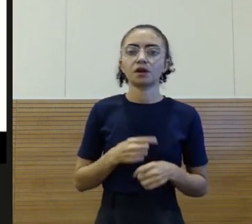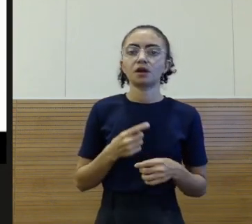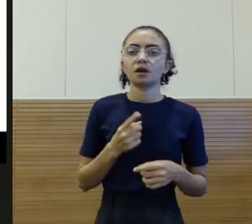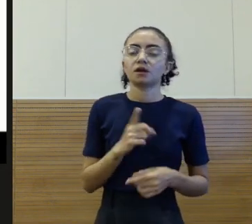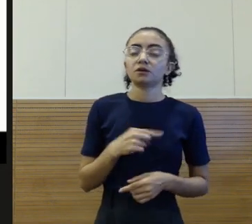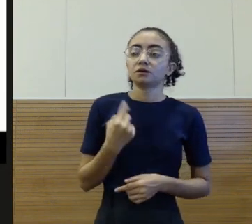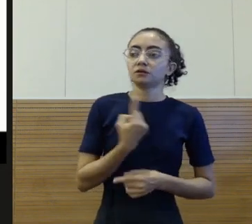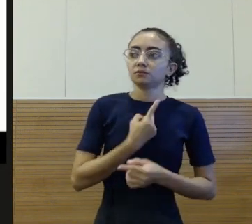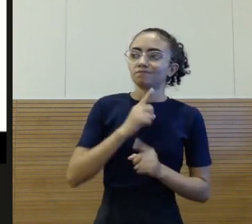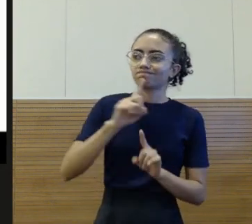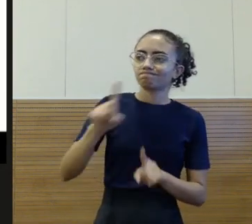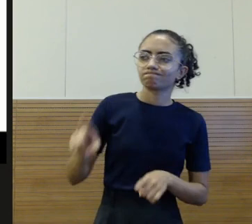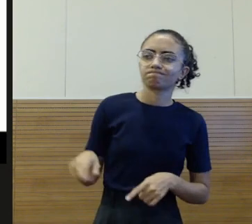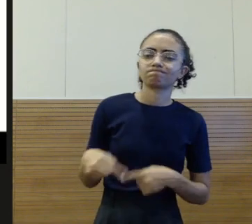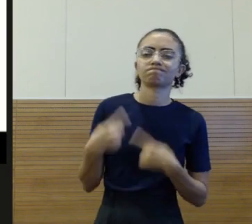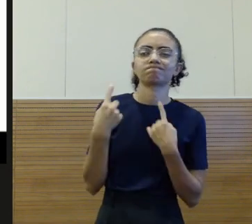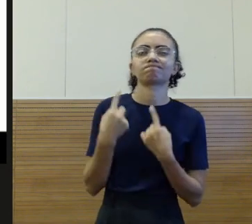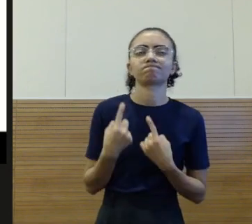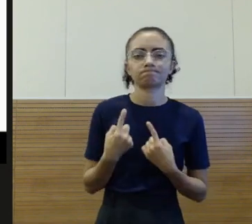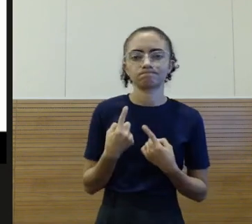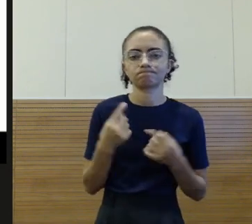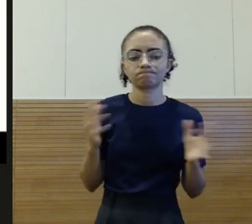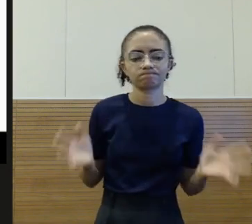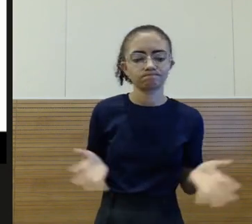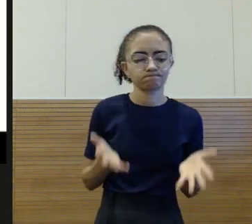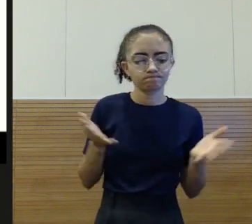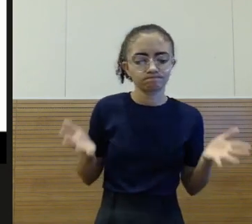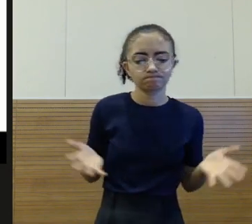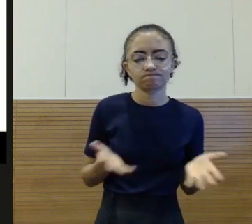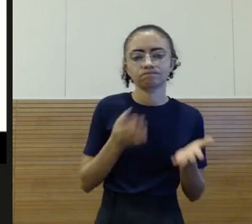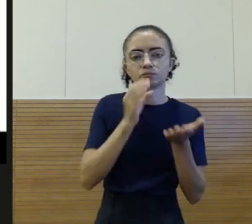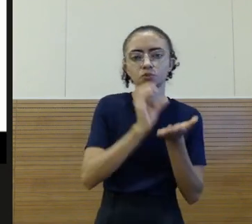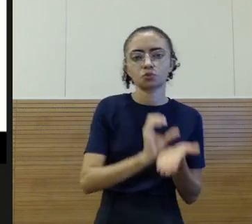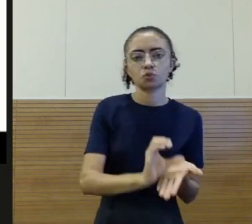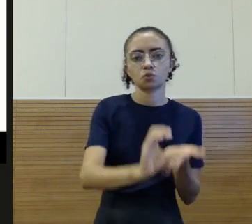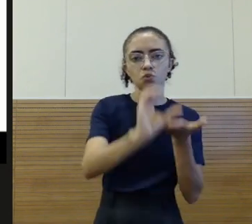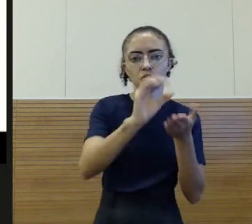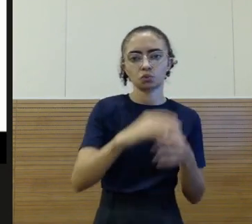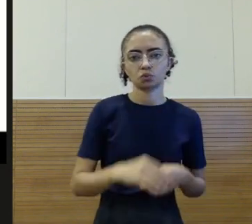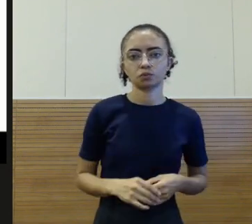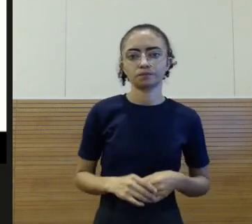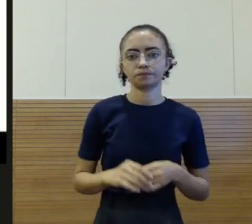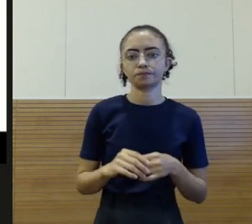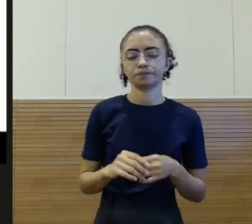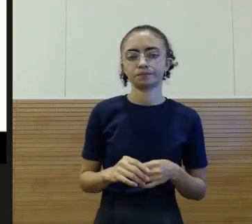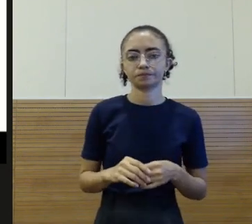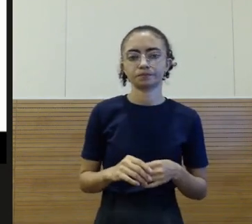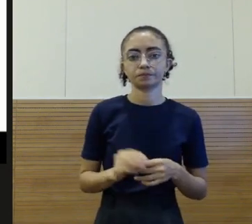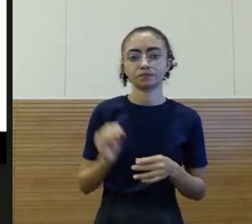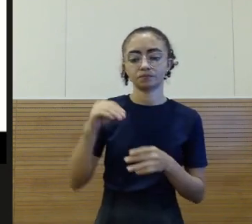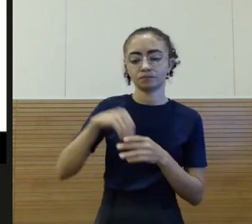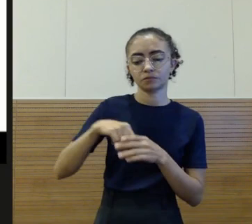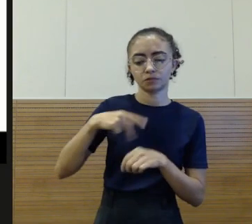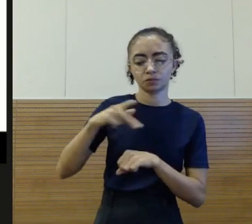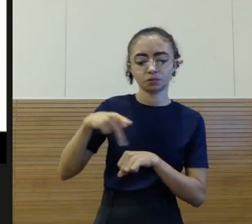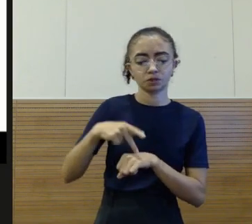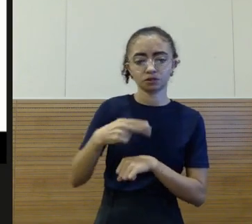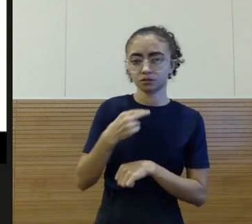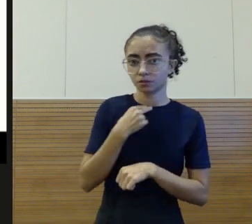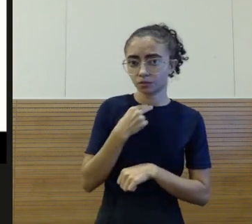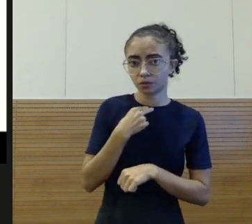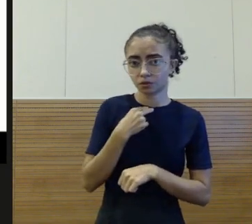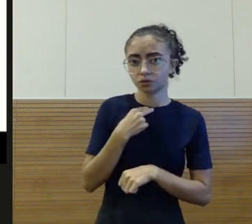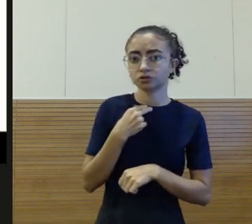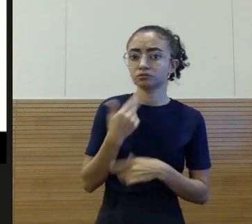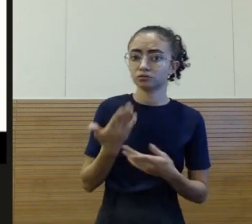desafiamos que é a mobilização de recursos. Se não podemos fazer no âmbito interno no país, eu convido para